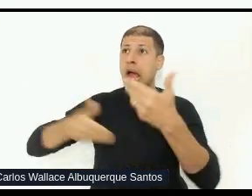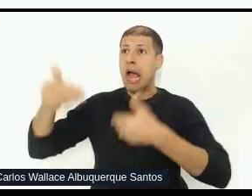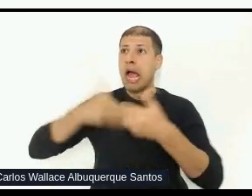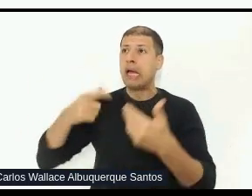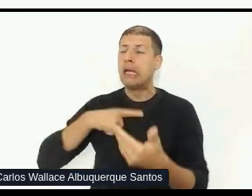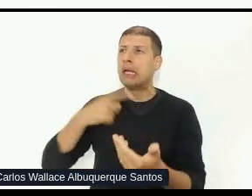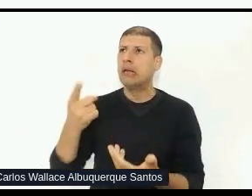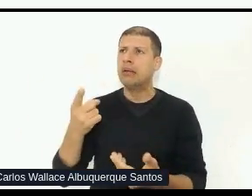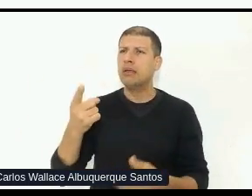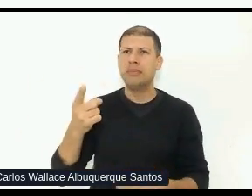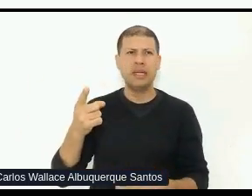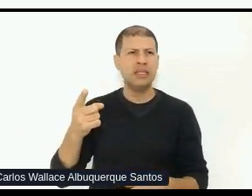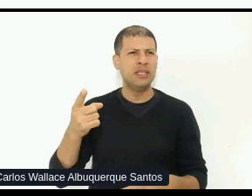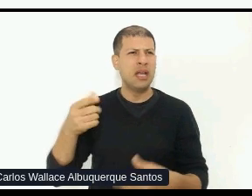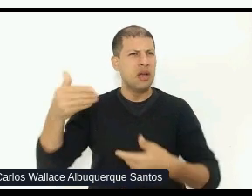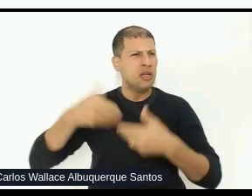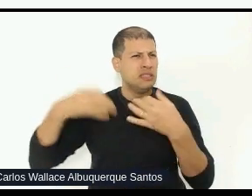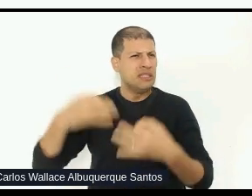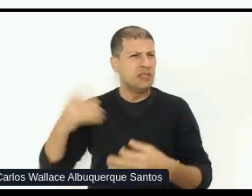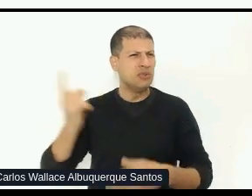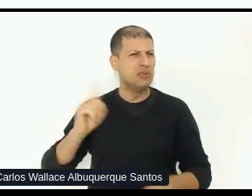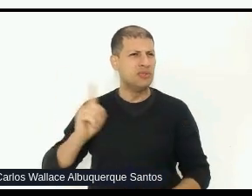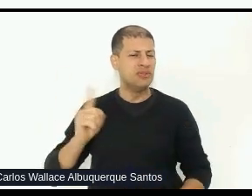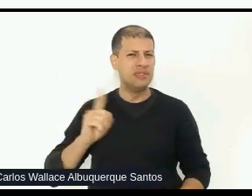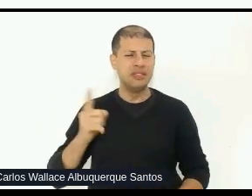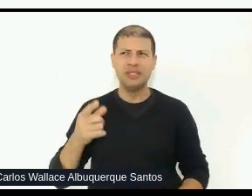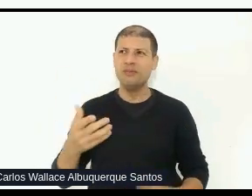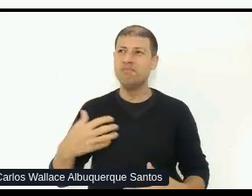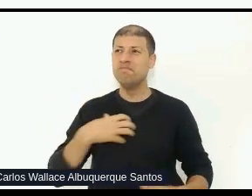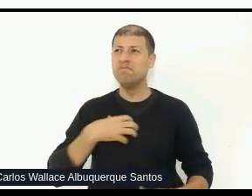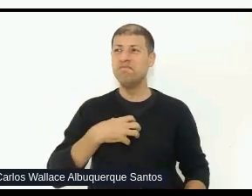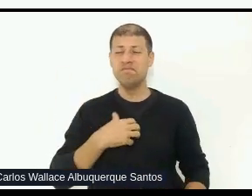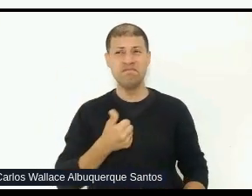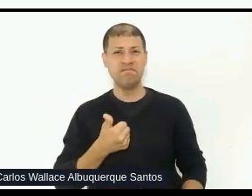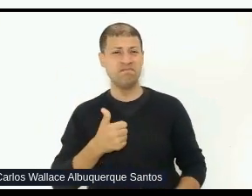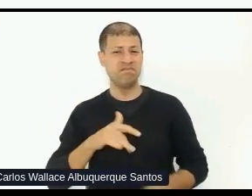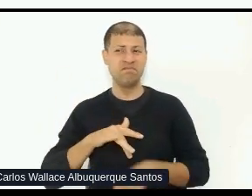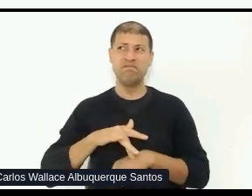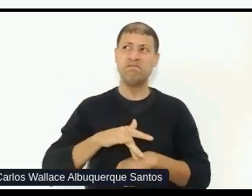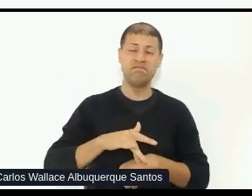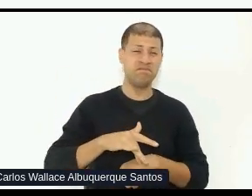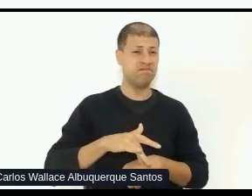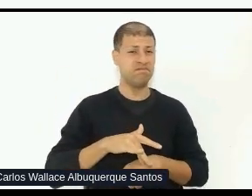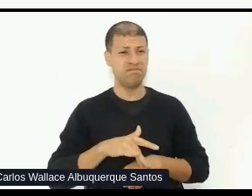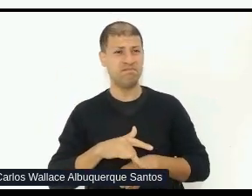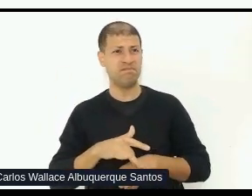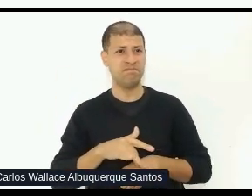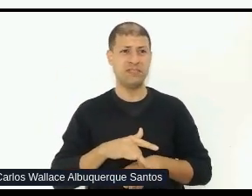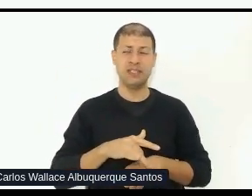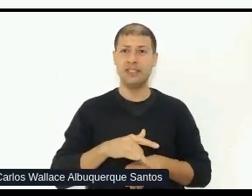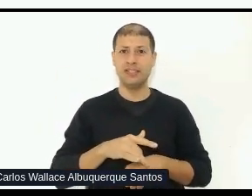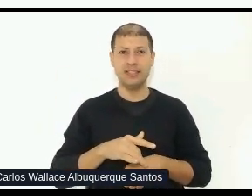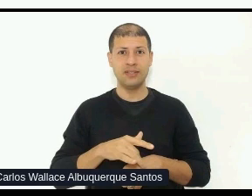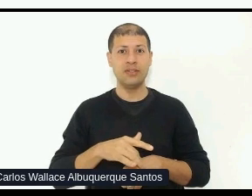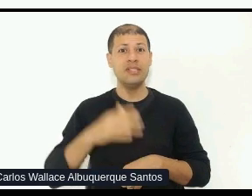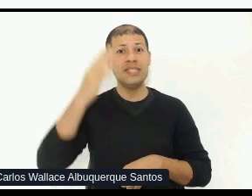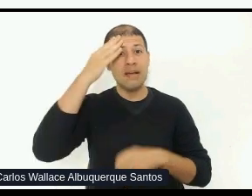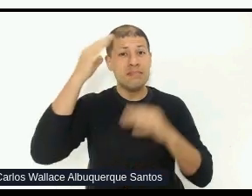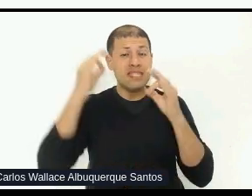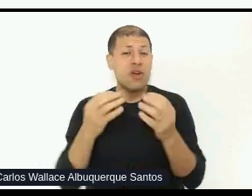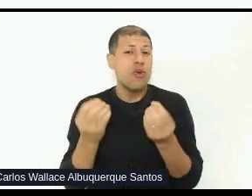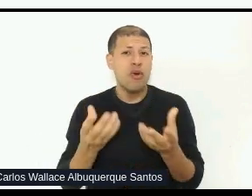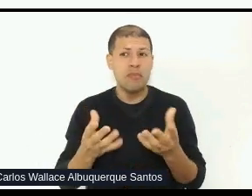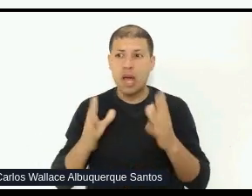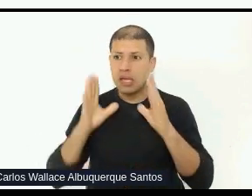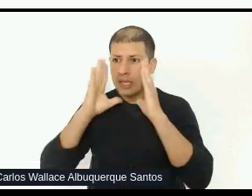necessariamente ela acolhe. Então, uma forma de a gente saber se isso aconteceu ou não é ouvir quem, de fato, né,